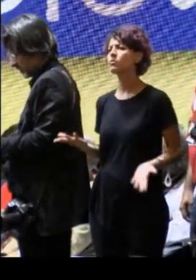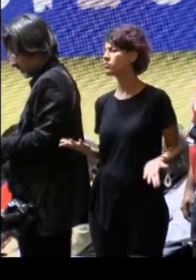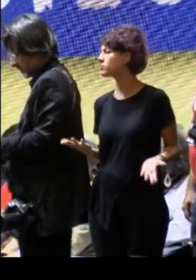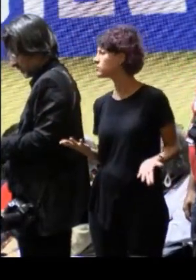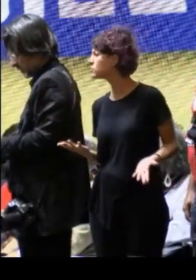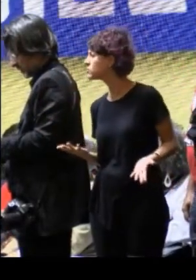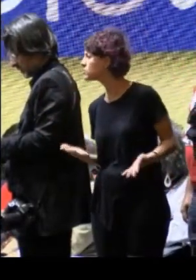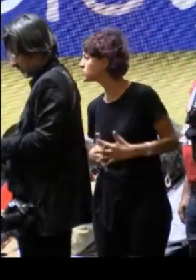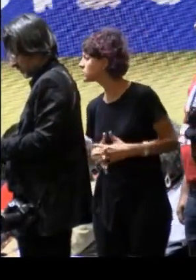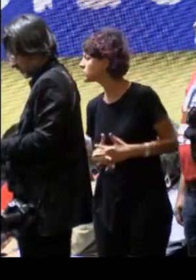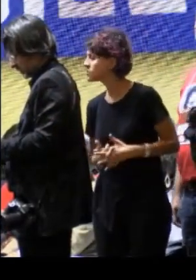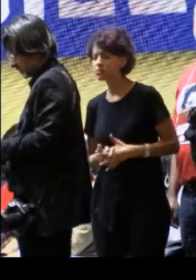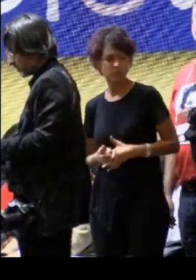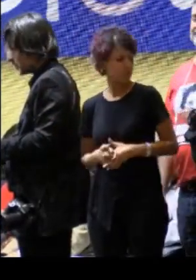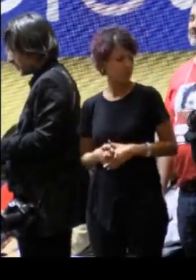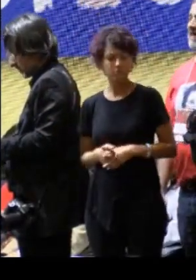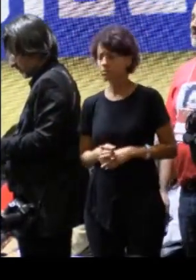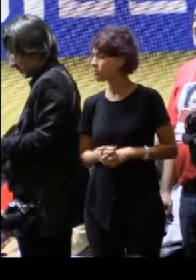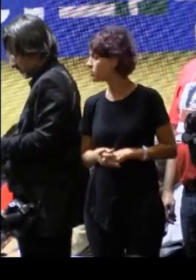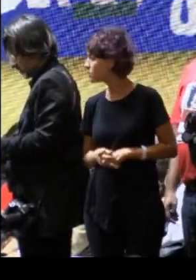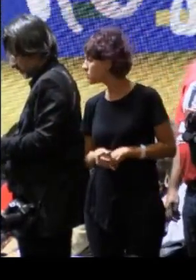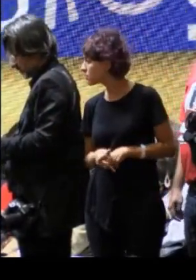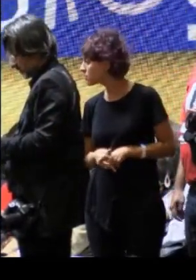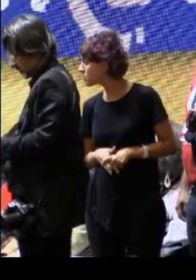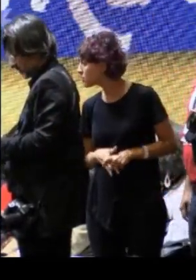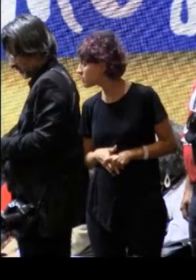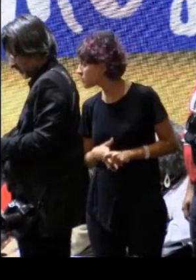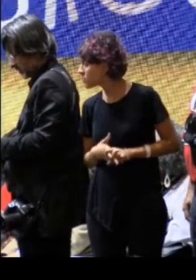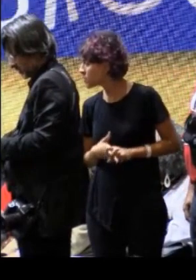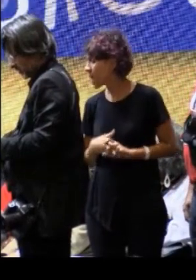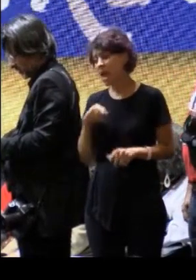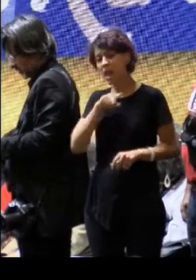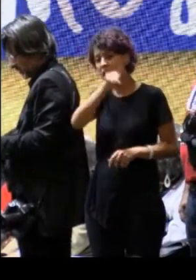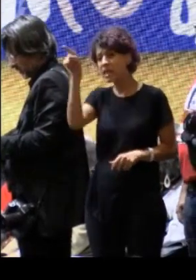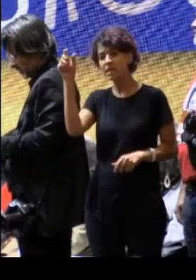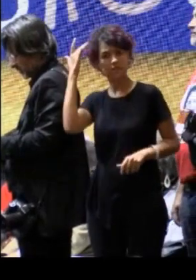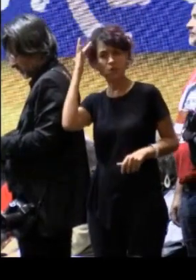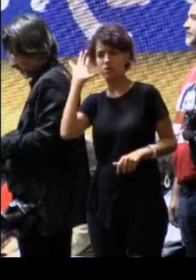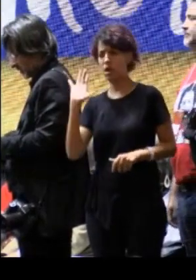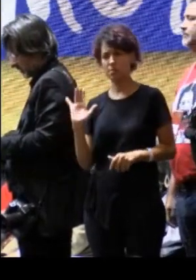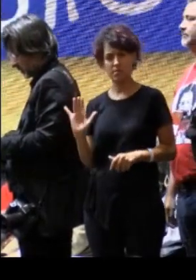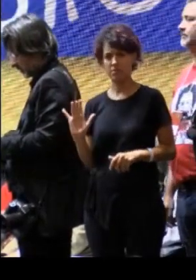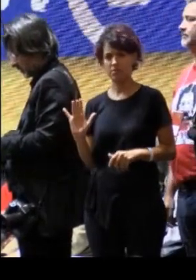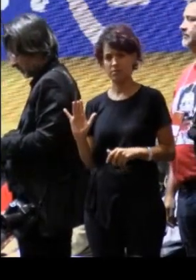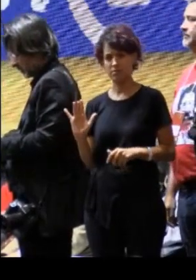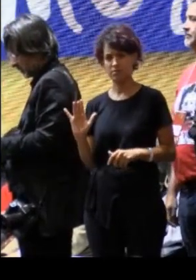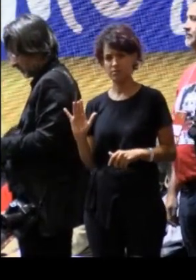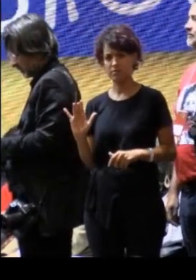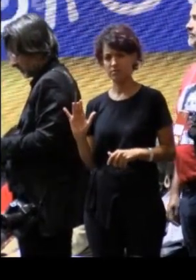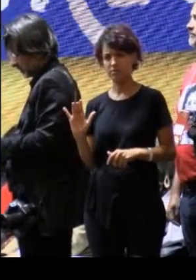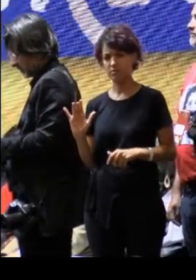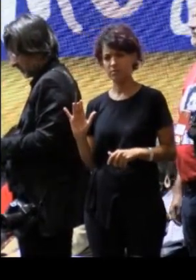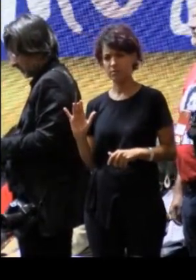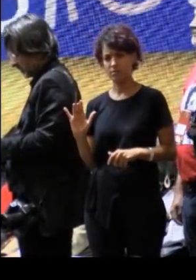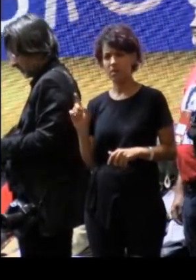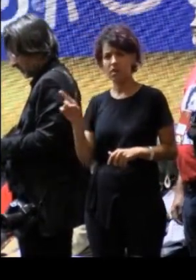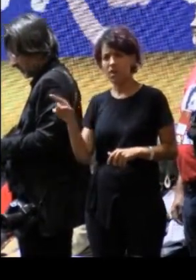Então, vou dizer uma coisa para vocês. Eles não sabem o que é